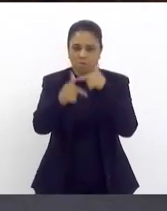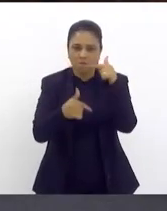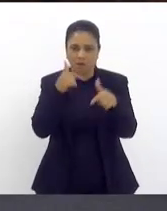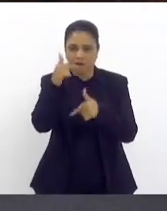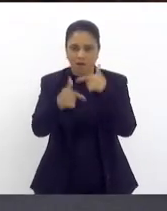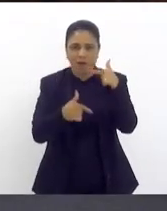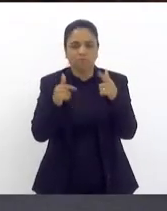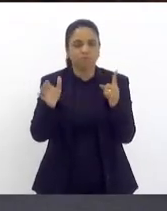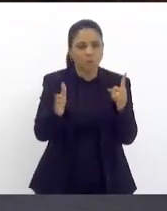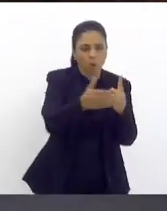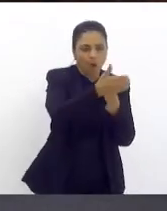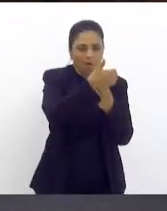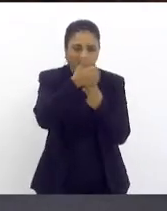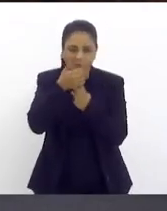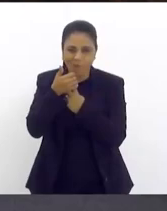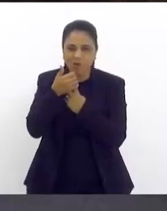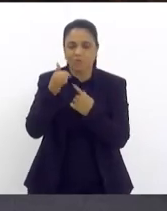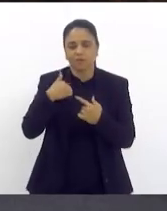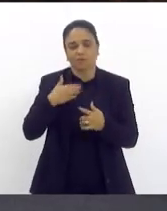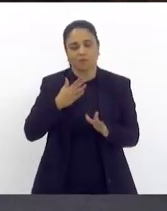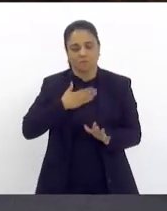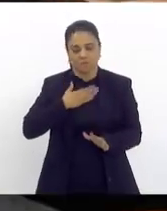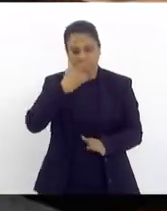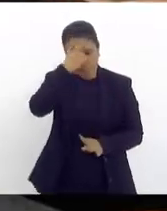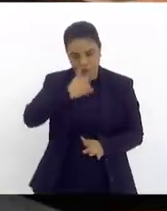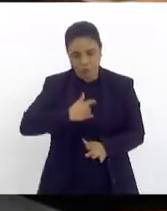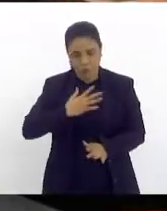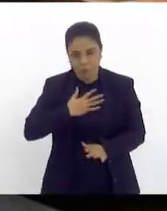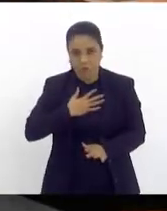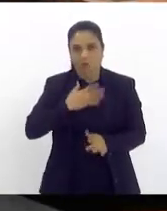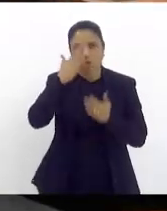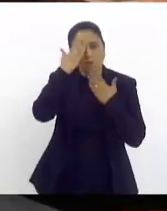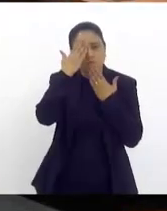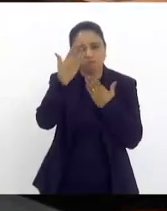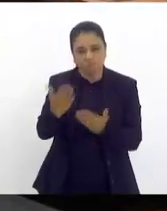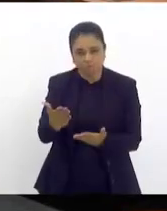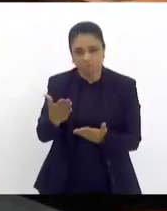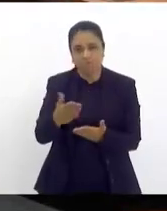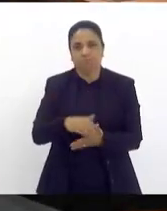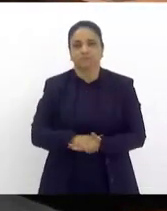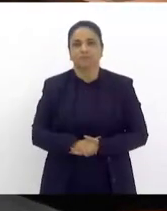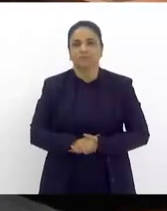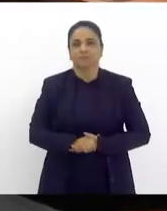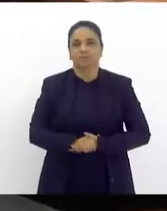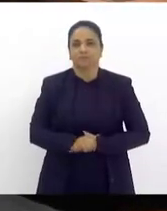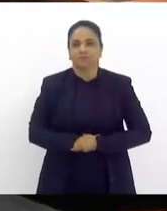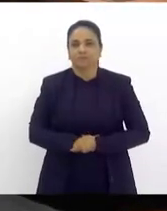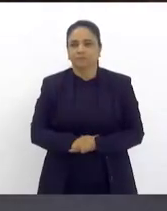pelo acolhimento que fizeram a mim. Meu muito obrigado.